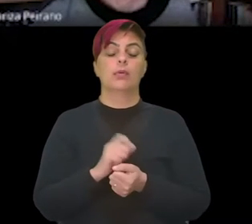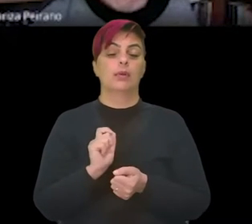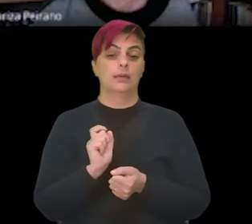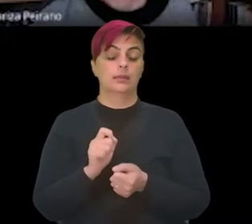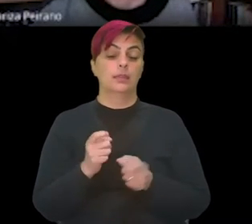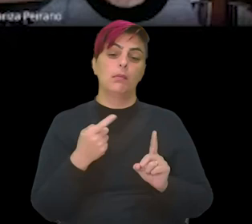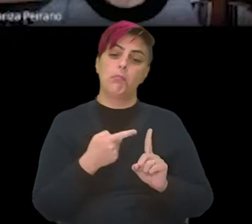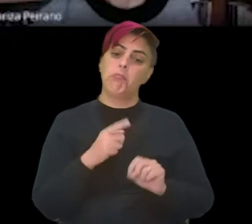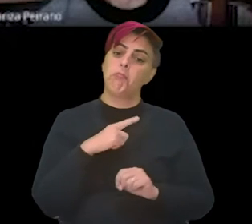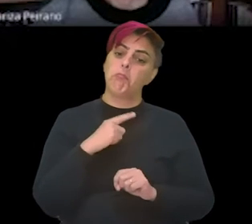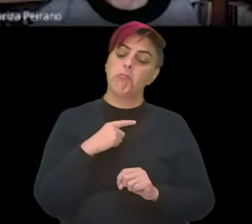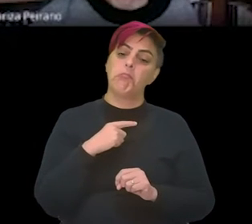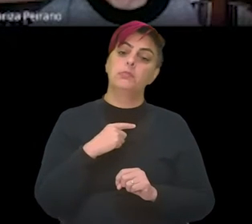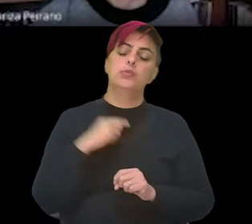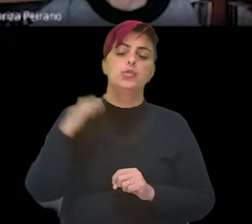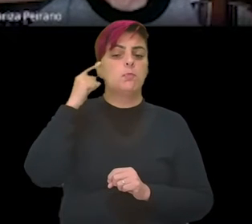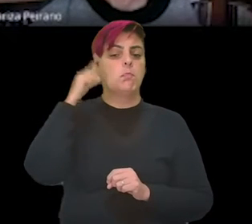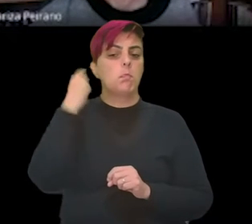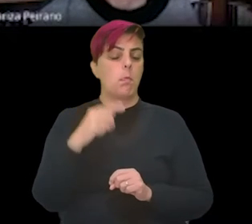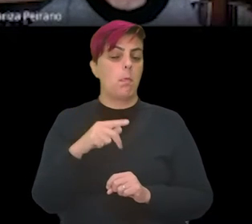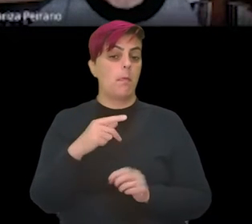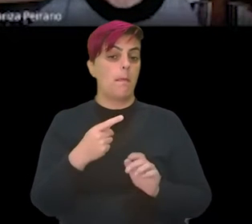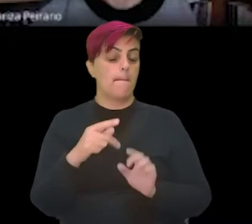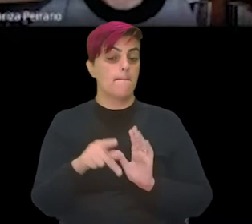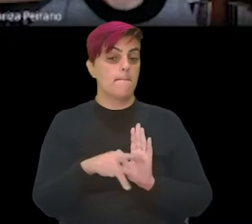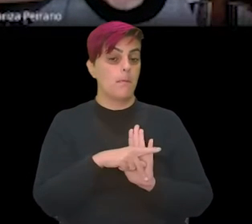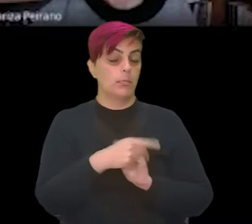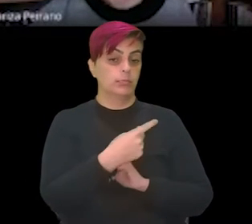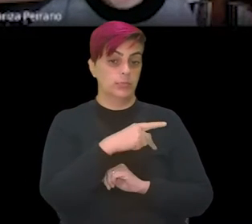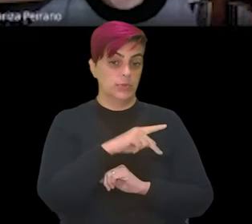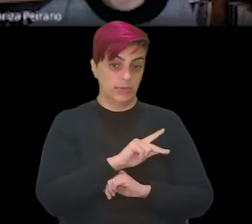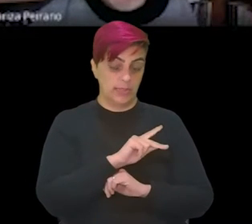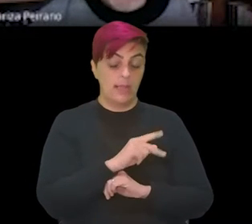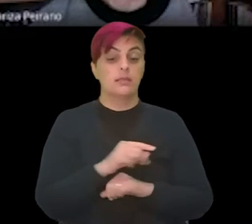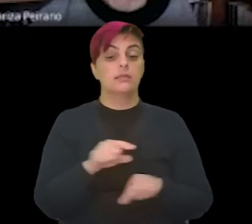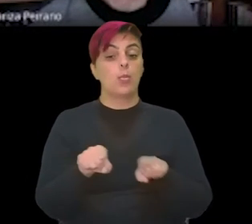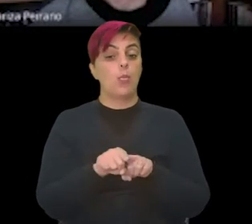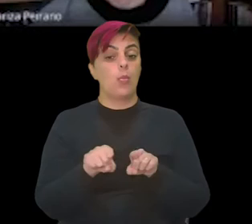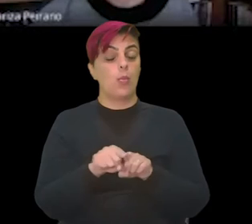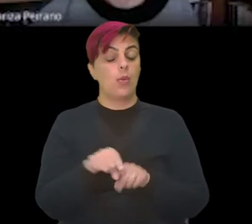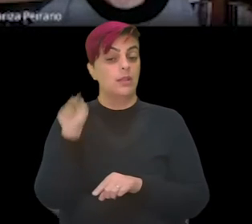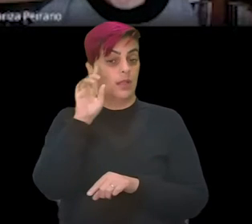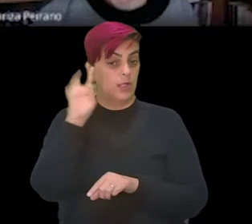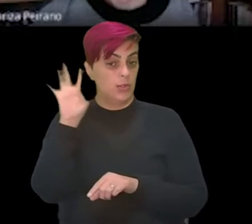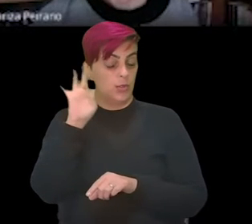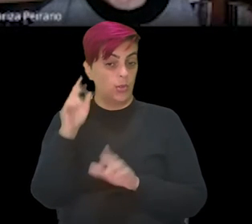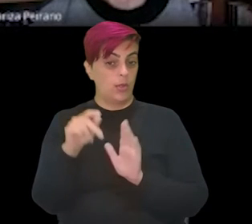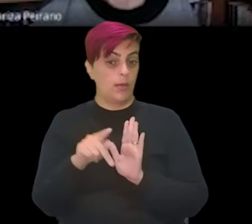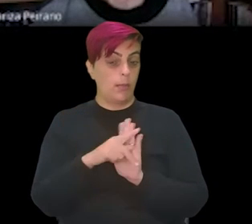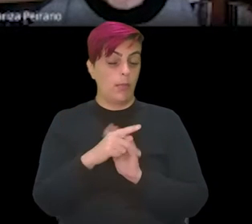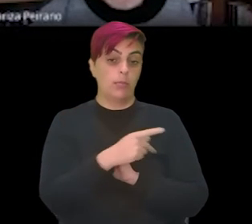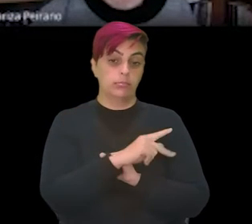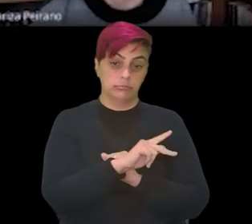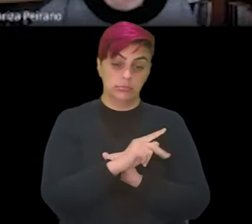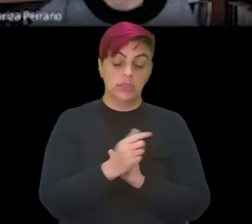próprias ideias. Isso é, e eu ressalto agora, suas próprias teorias. Se ele não